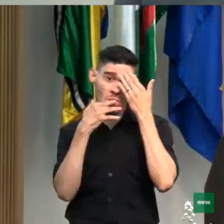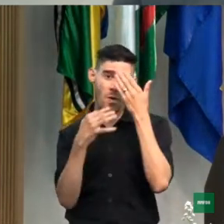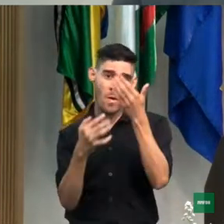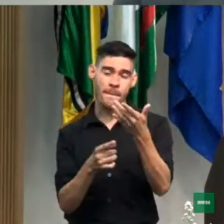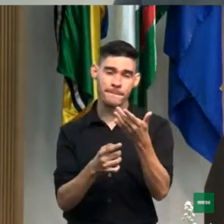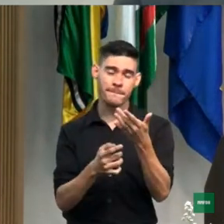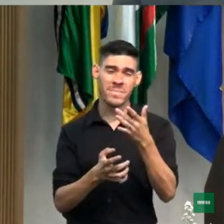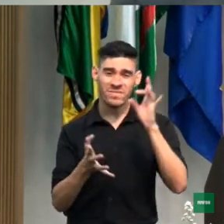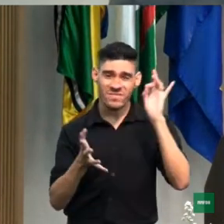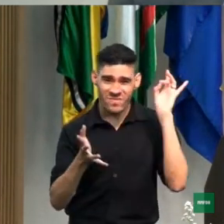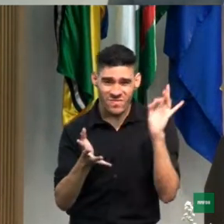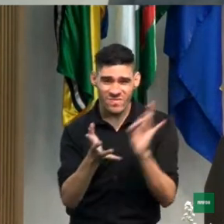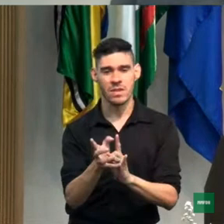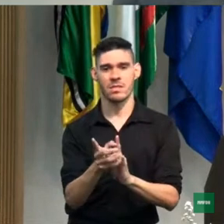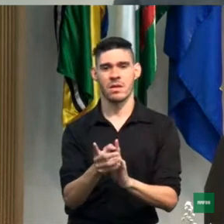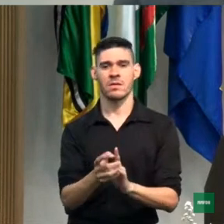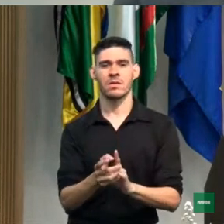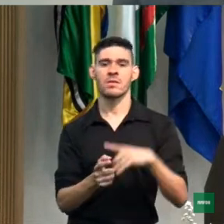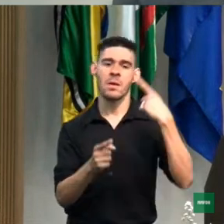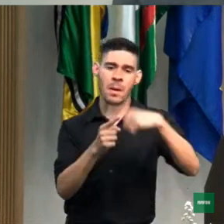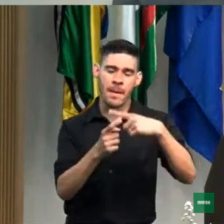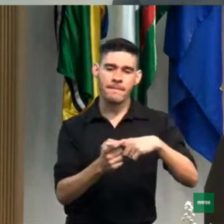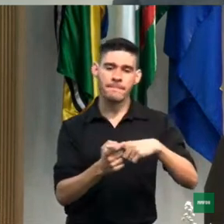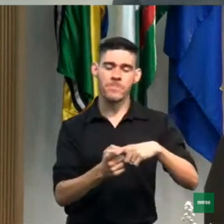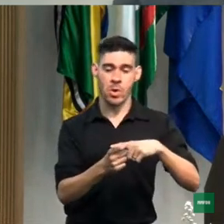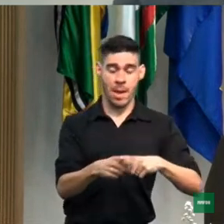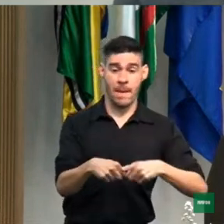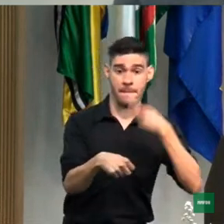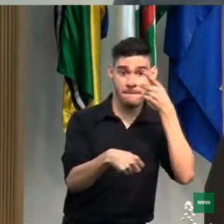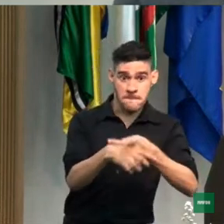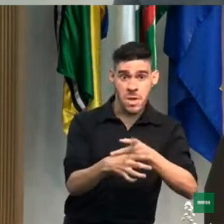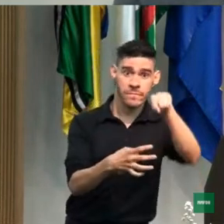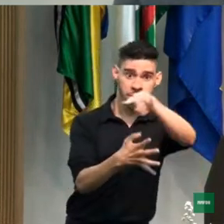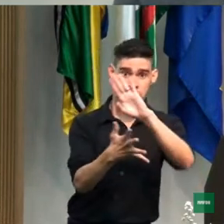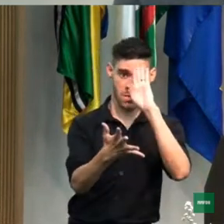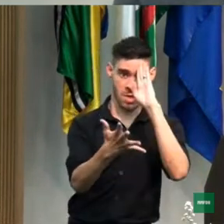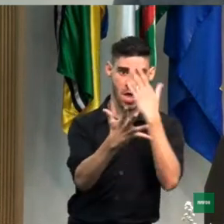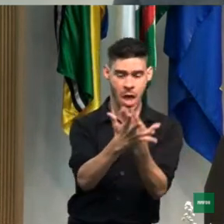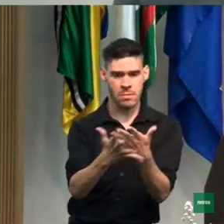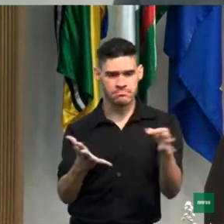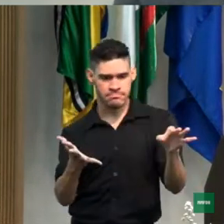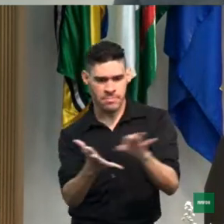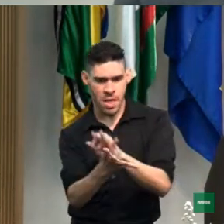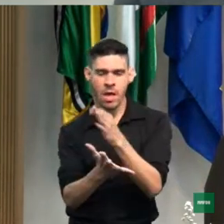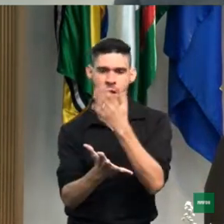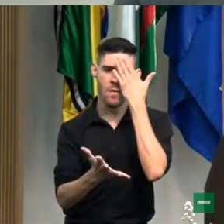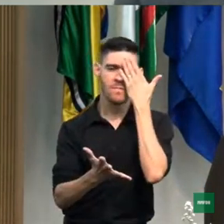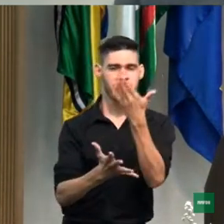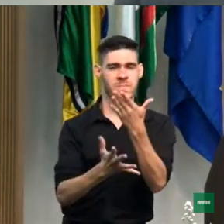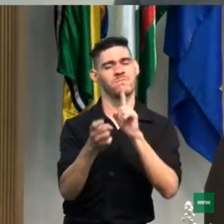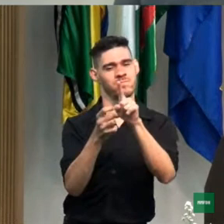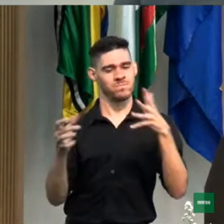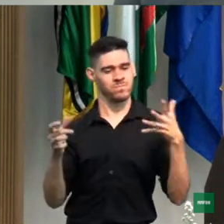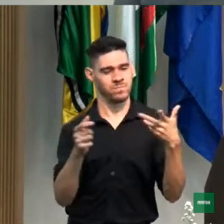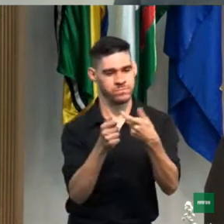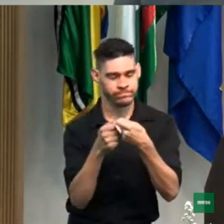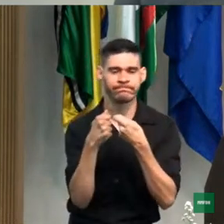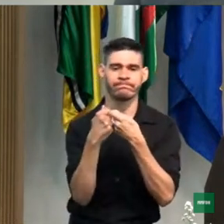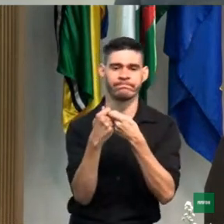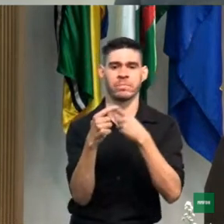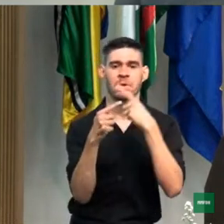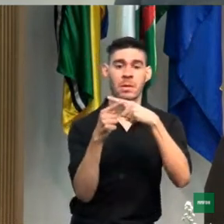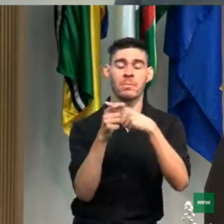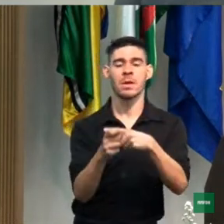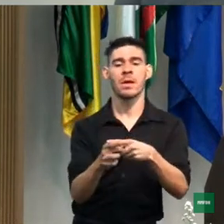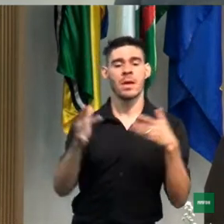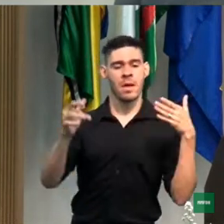terem acreditado nesse prêmio, por terem se inscrito. Vocês deram tanto brilho, porque a participação de vocês vai